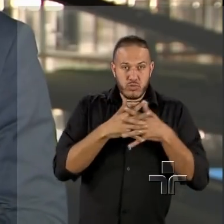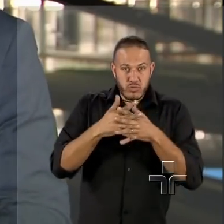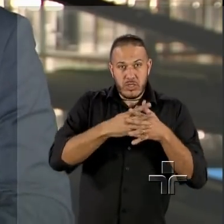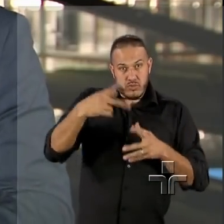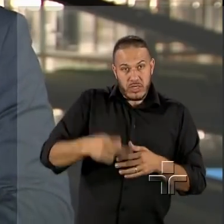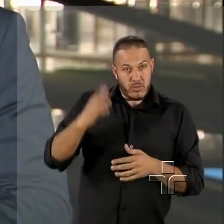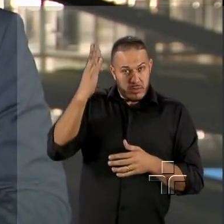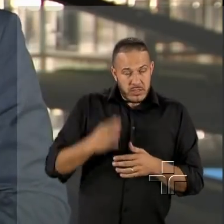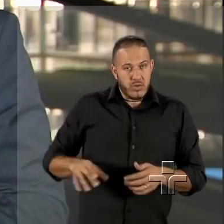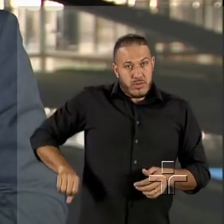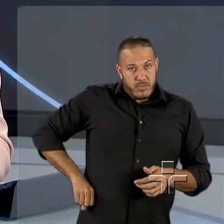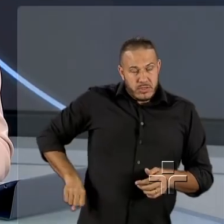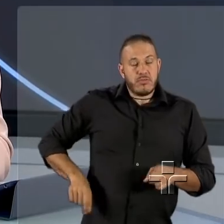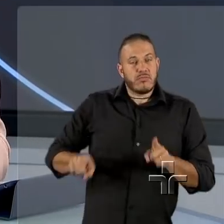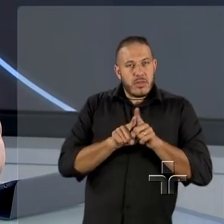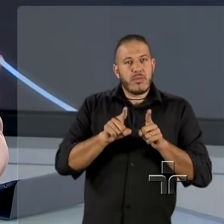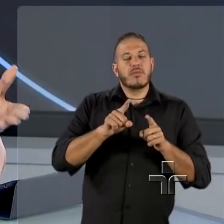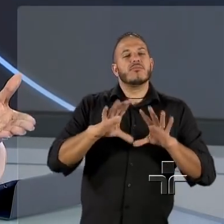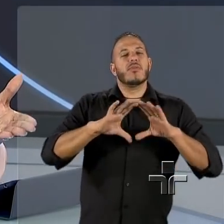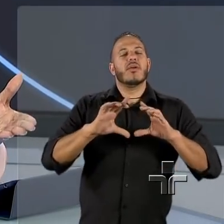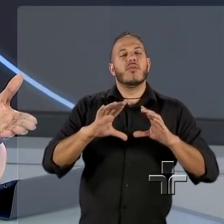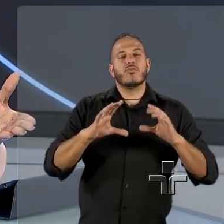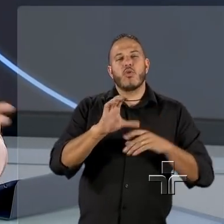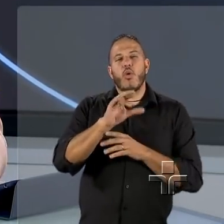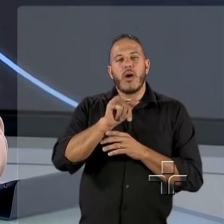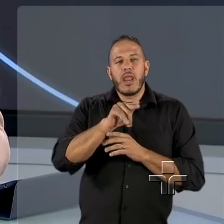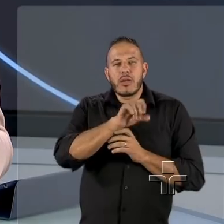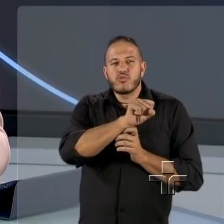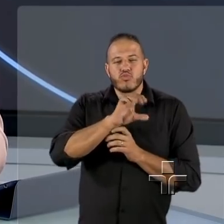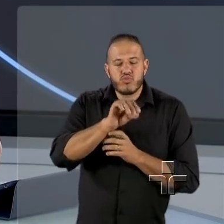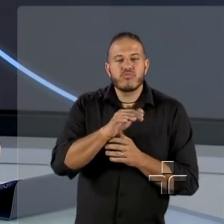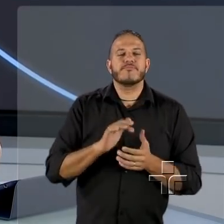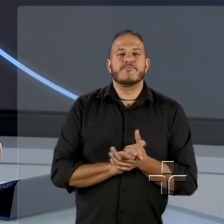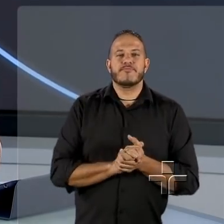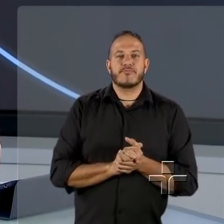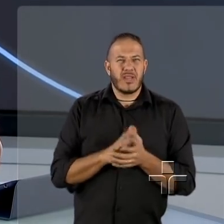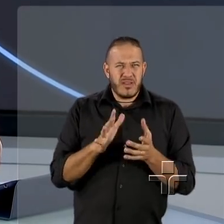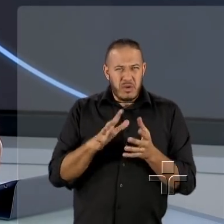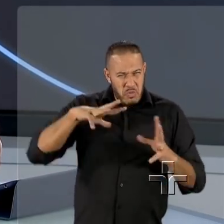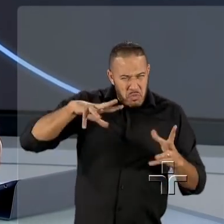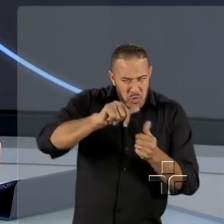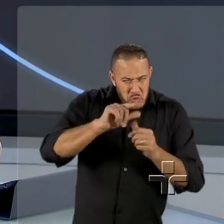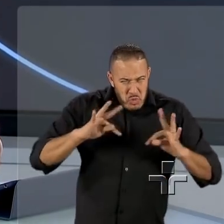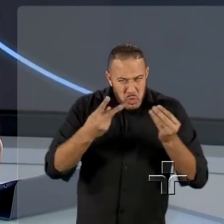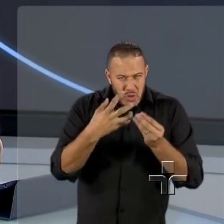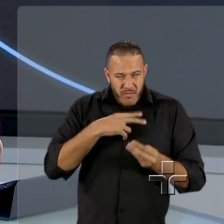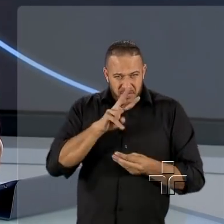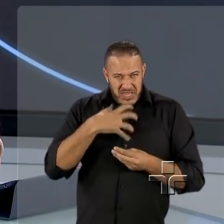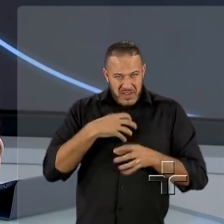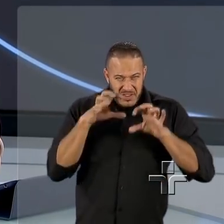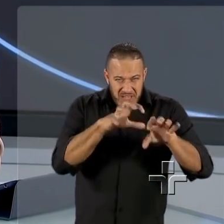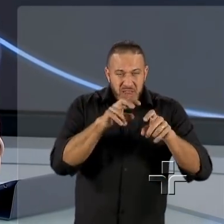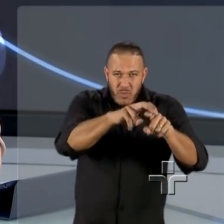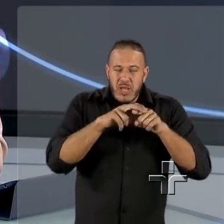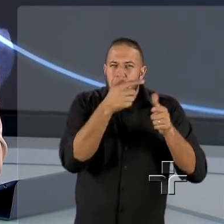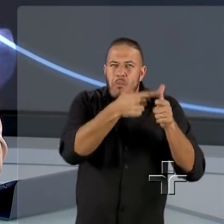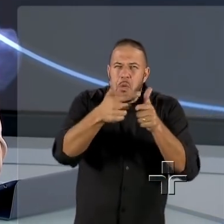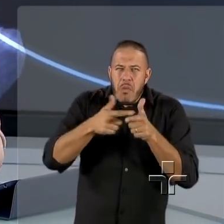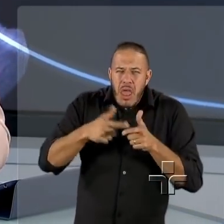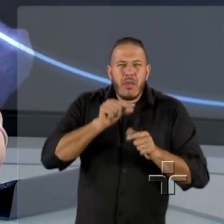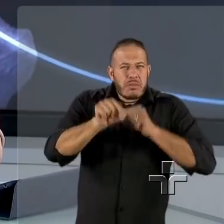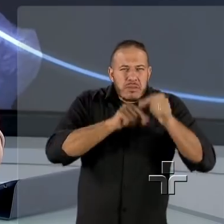Em abril, o governo de Roraima pediu ao Supremo Tribunal Federal o fechamento da fronteira, alegando que a